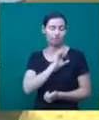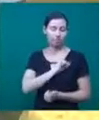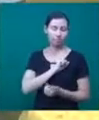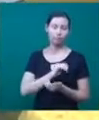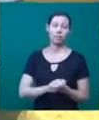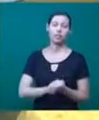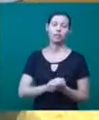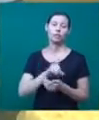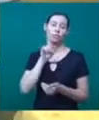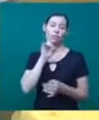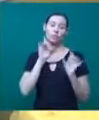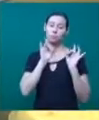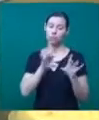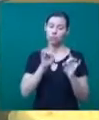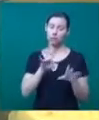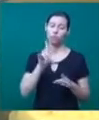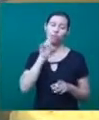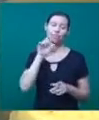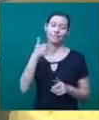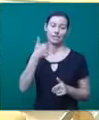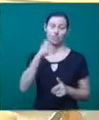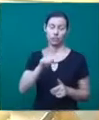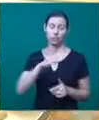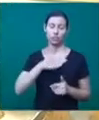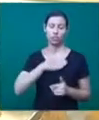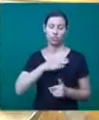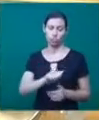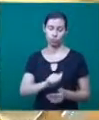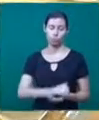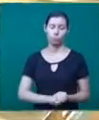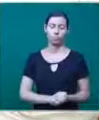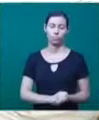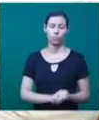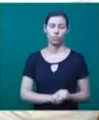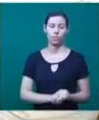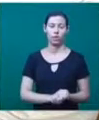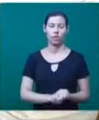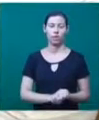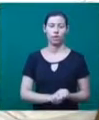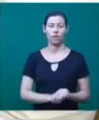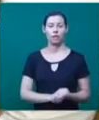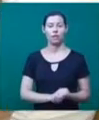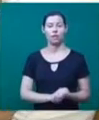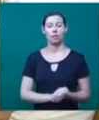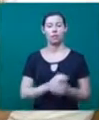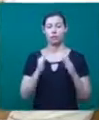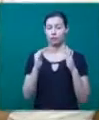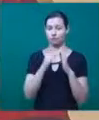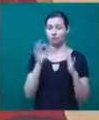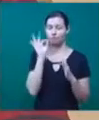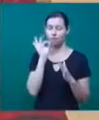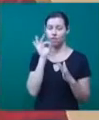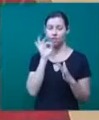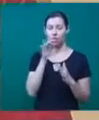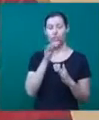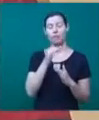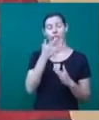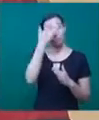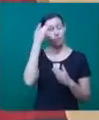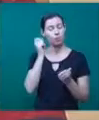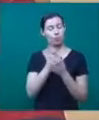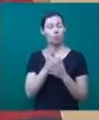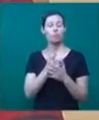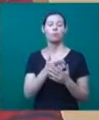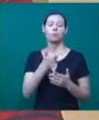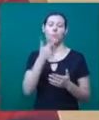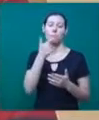dia 17 de agosto, é o dia do pão de queijo. Aqui nessa cafeteria, ele é o preferido dos clientes. Em termos de salgado, o pão